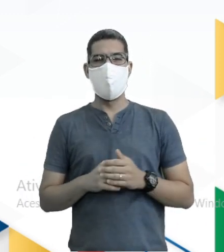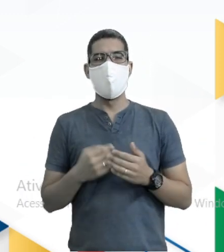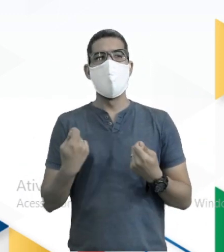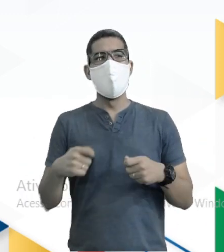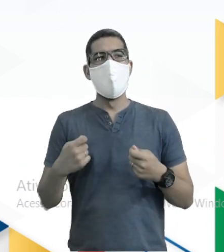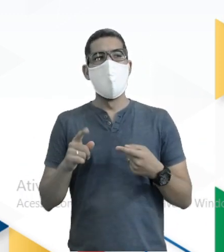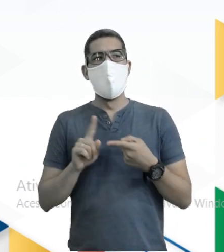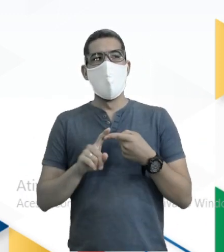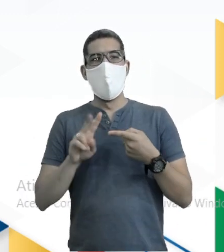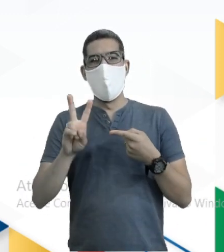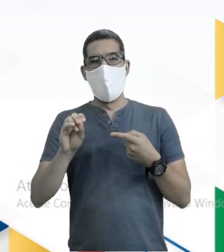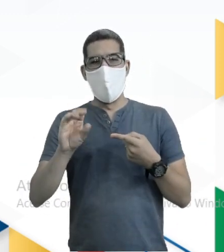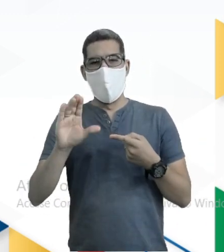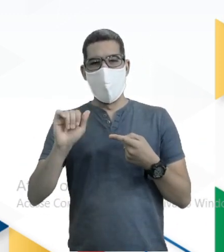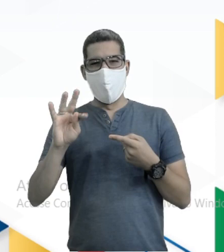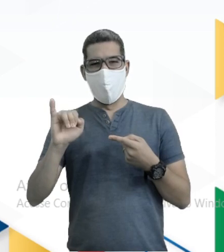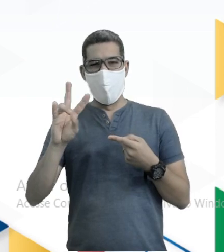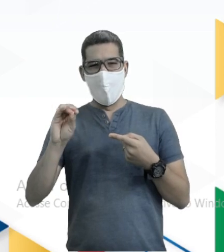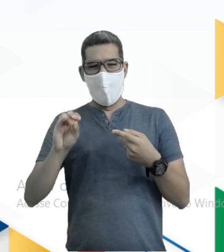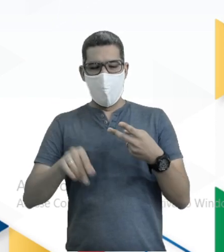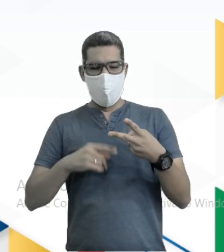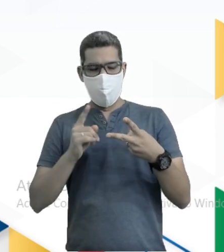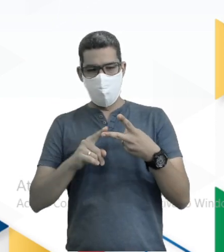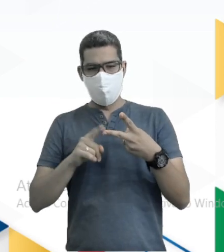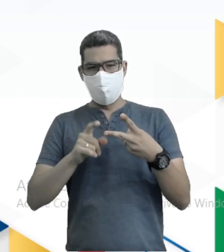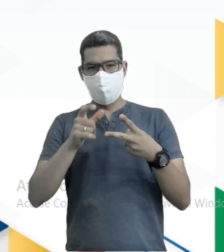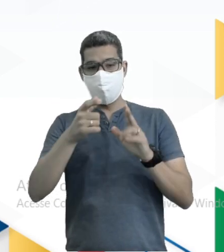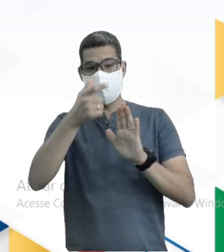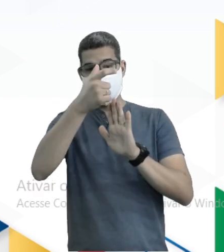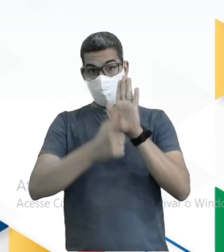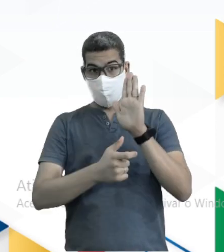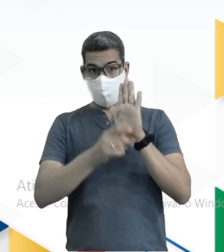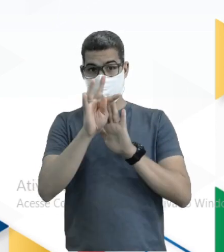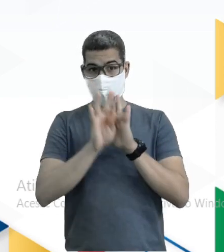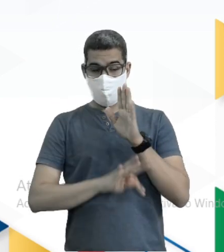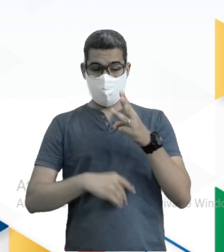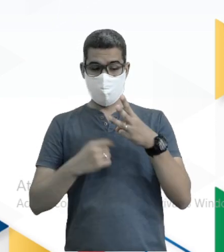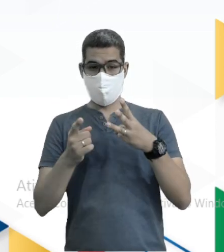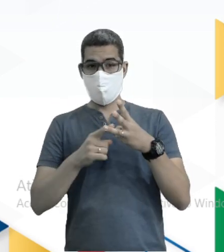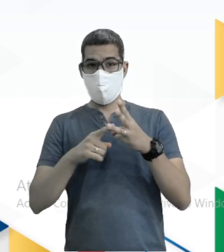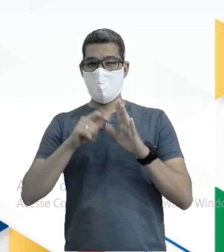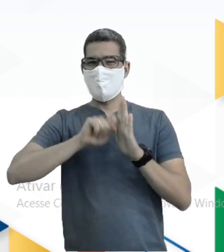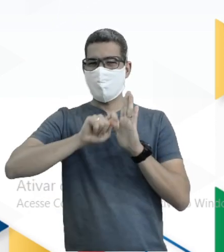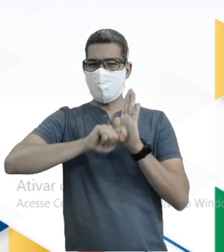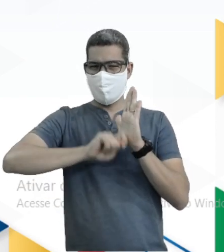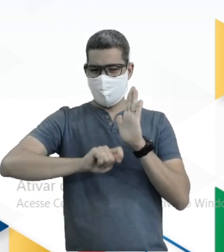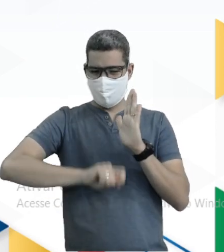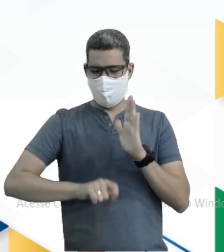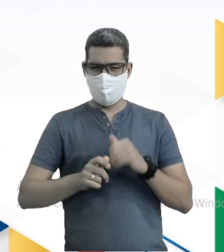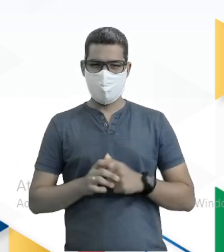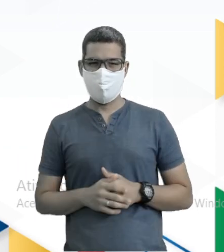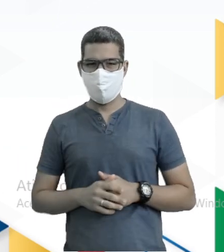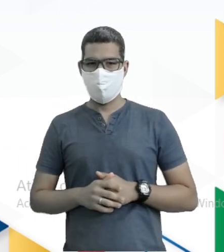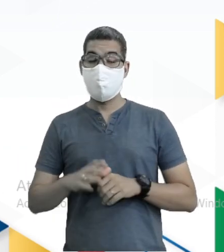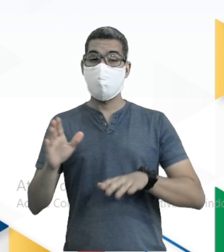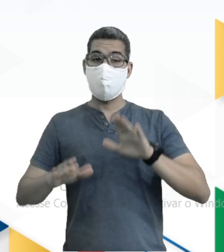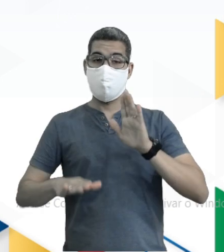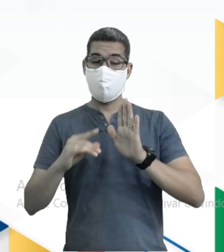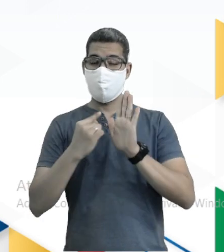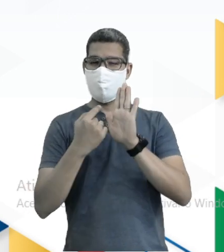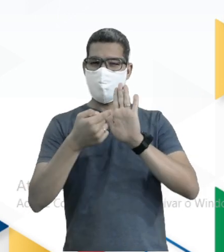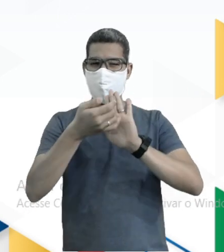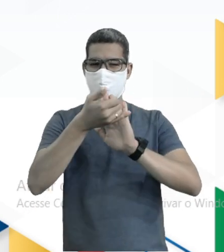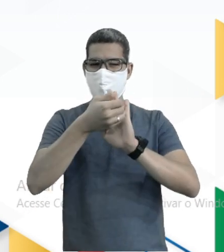vocativo, certo? Segundo, o corpo do texto. Terceiro, a área de assinaturas. Muitas vezes, na área de assinatura,